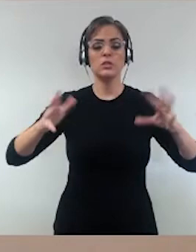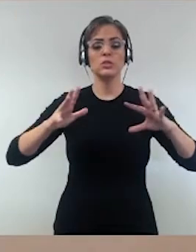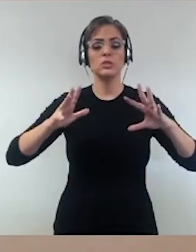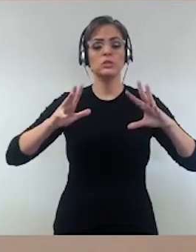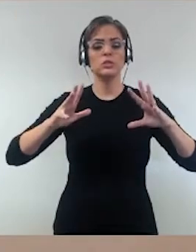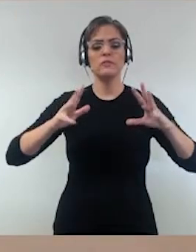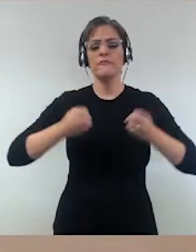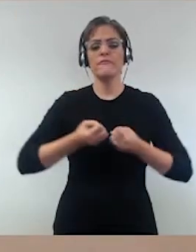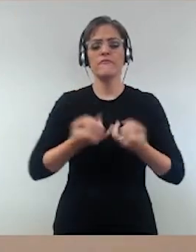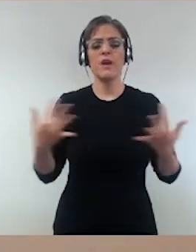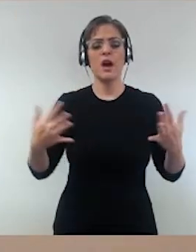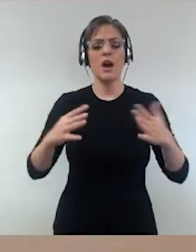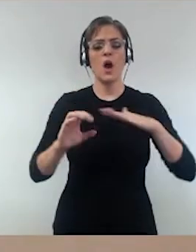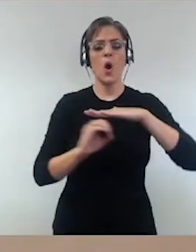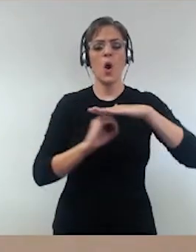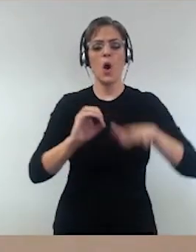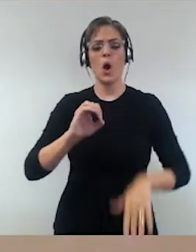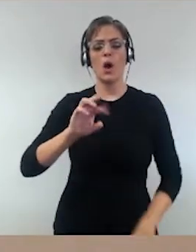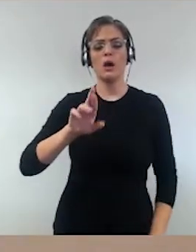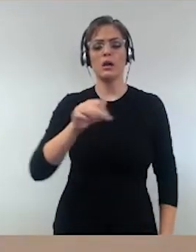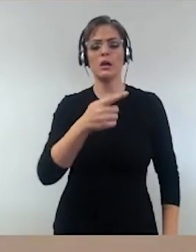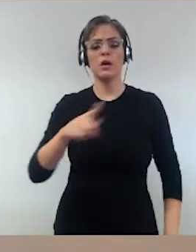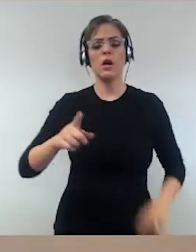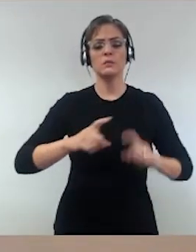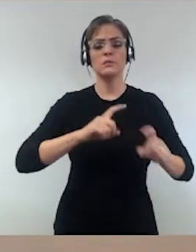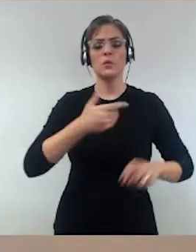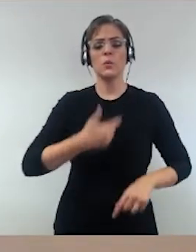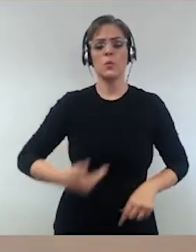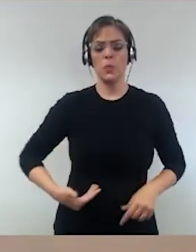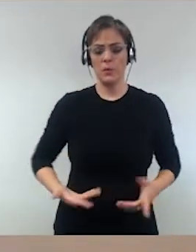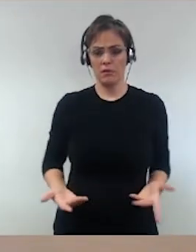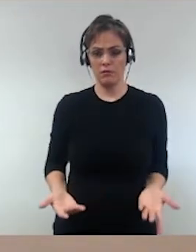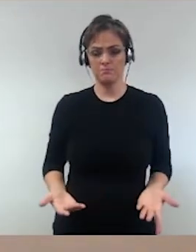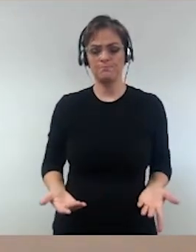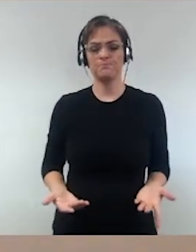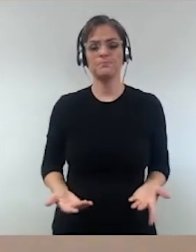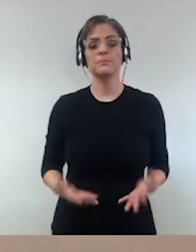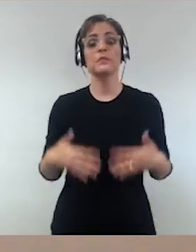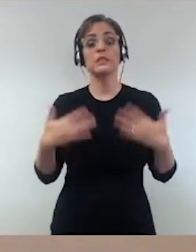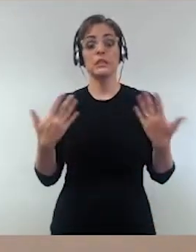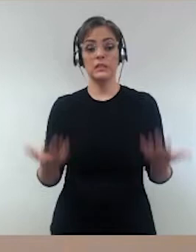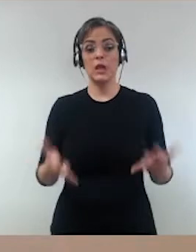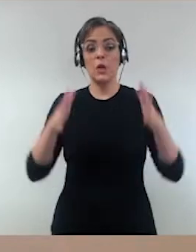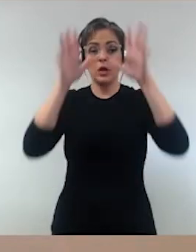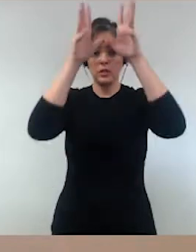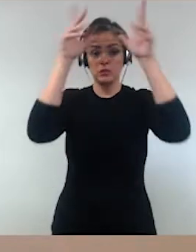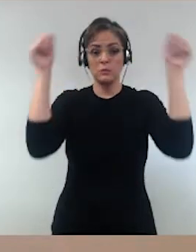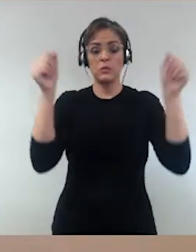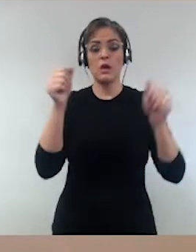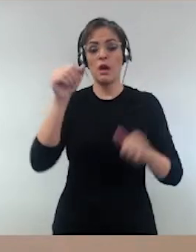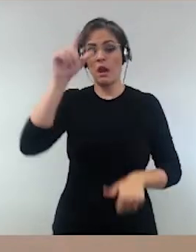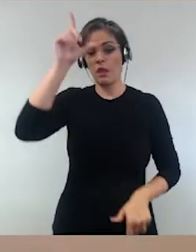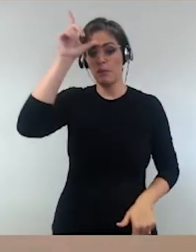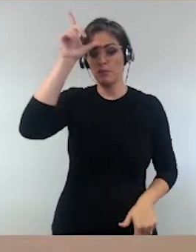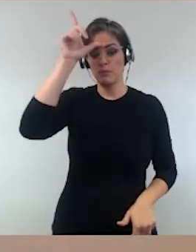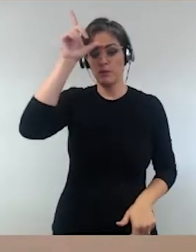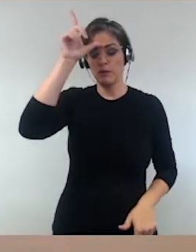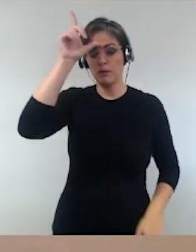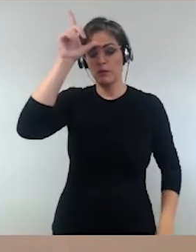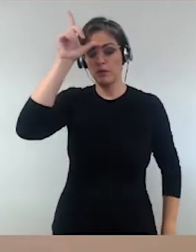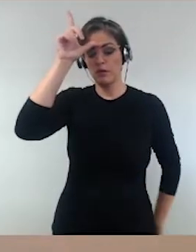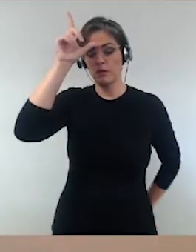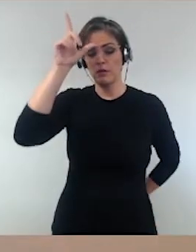administração pública dessas informações. E é interessante que a Corte Constitucional Alemã, por que